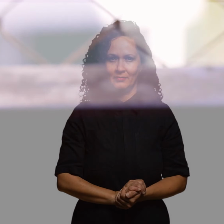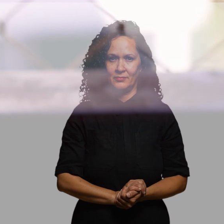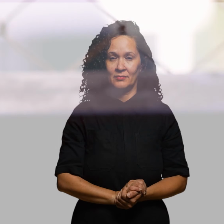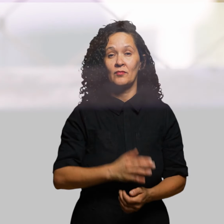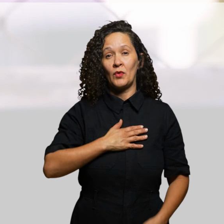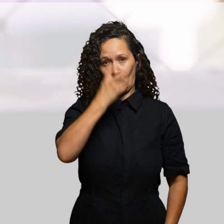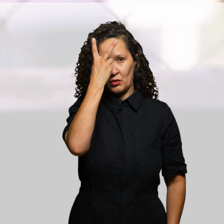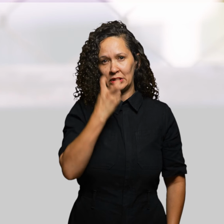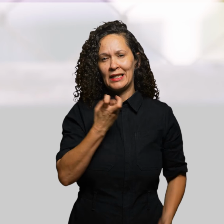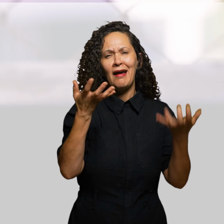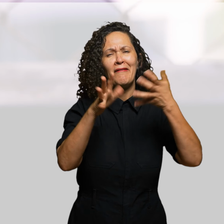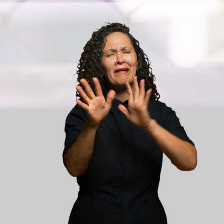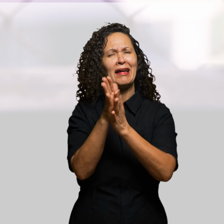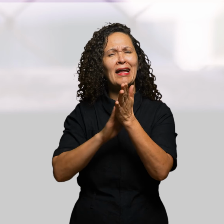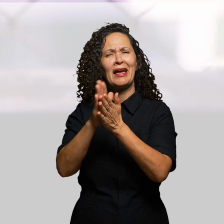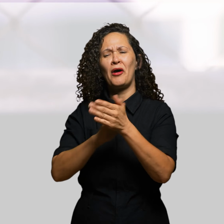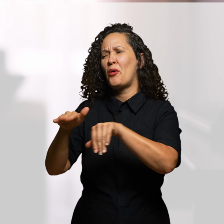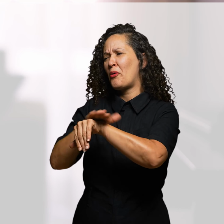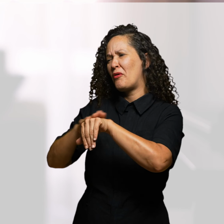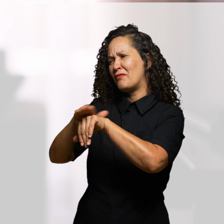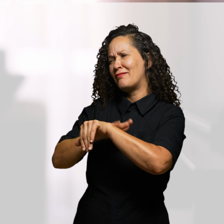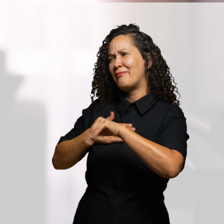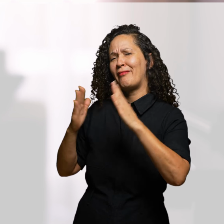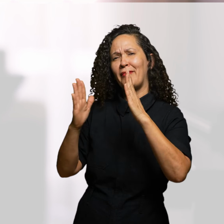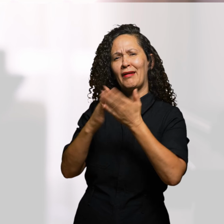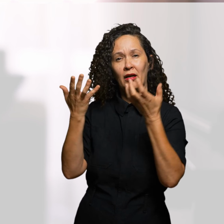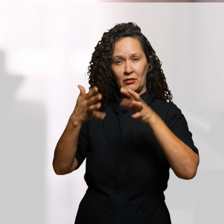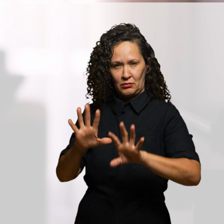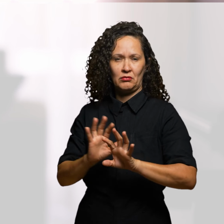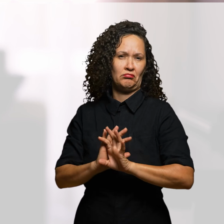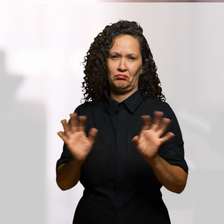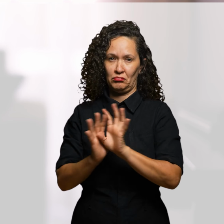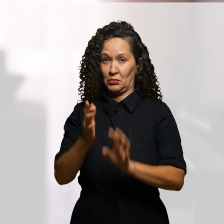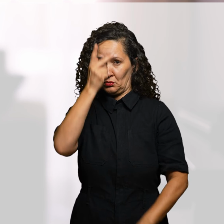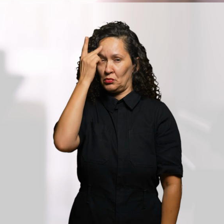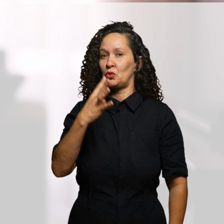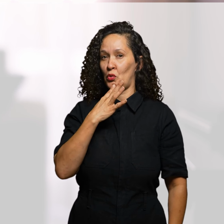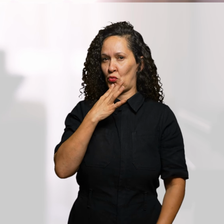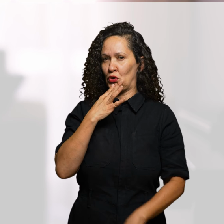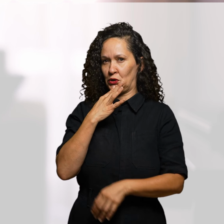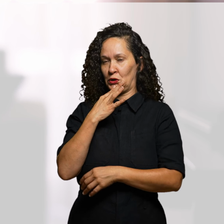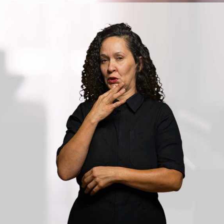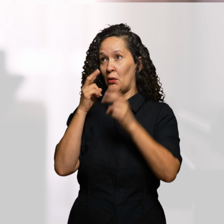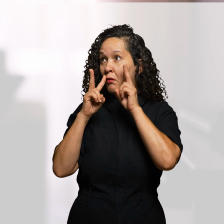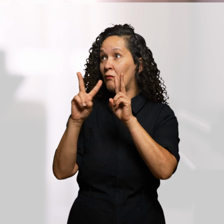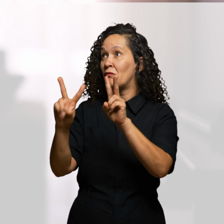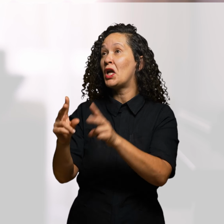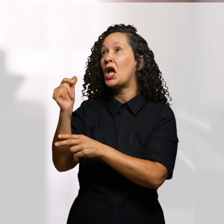Quando eu fiquei cega, eu não queria receber ninguém, não queria ninguém na minha casa. As pessoas que me conheciam na época dita normal.